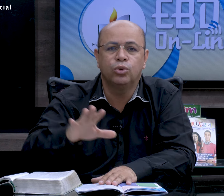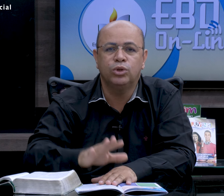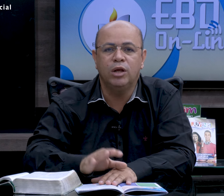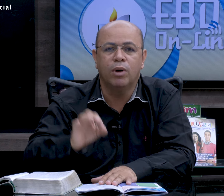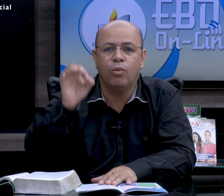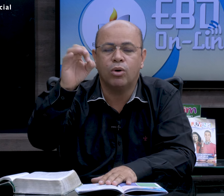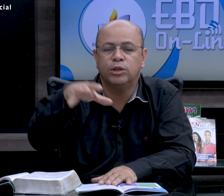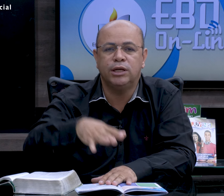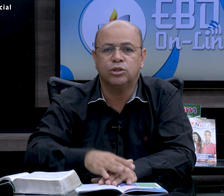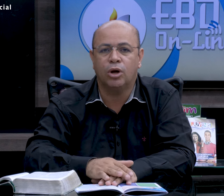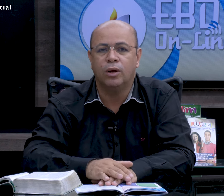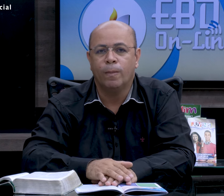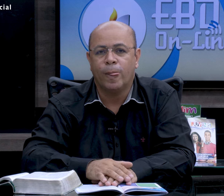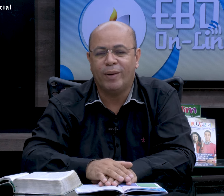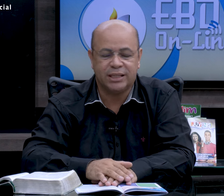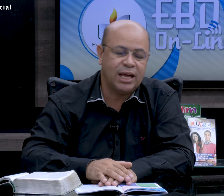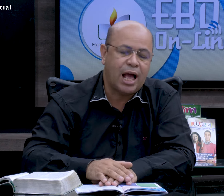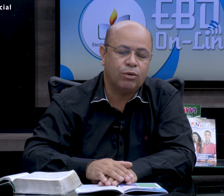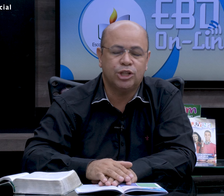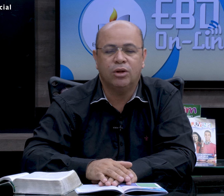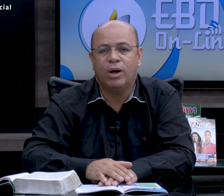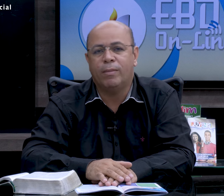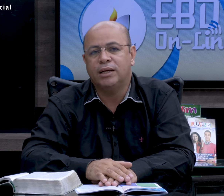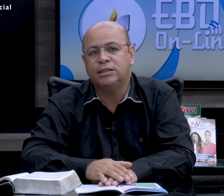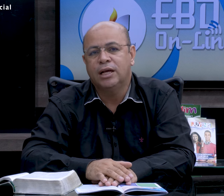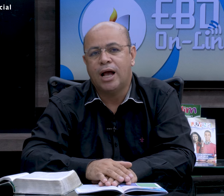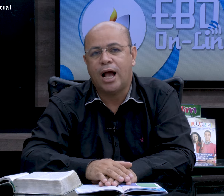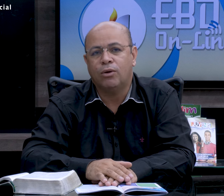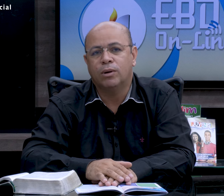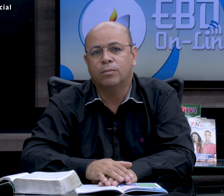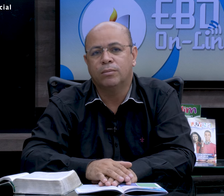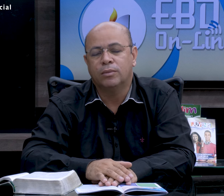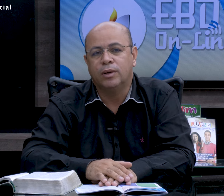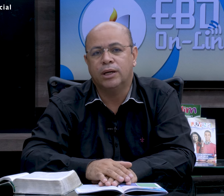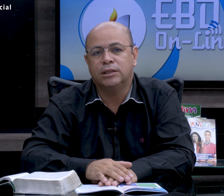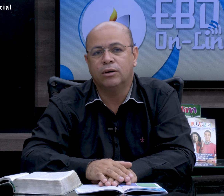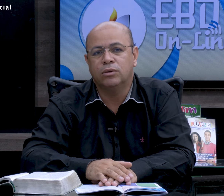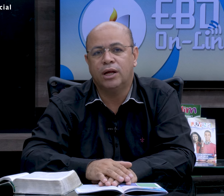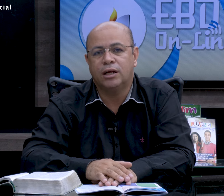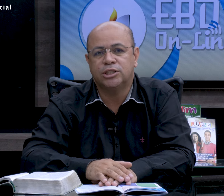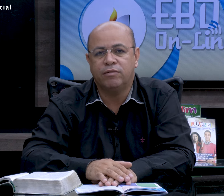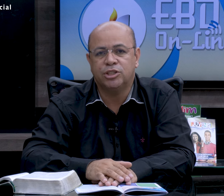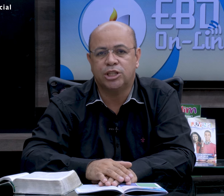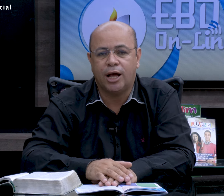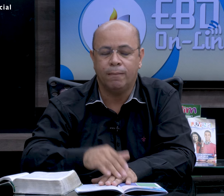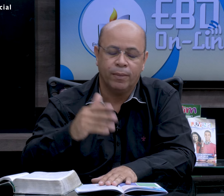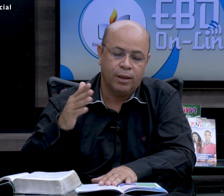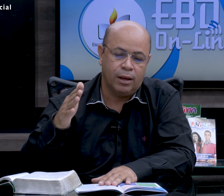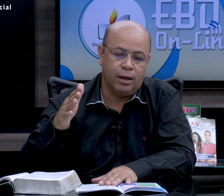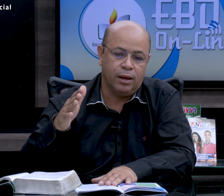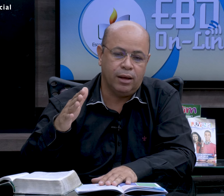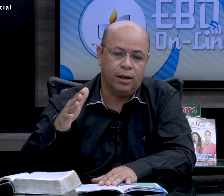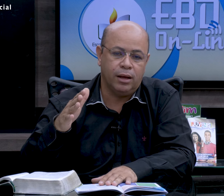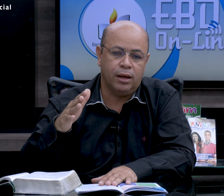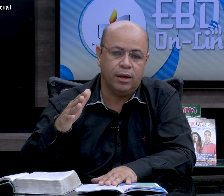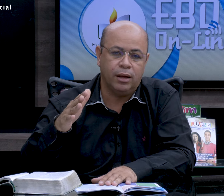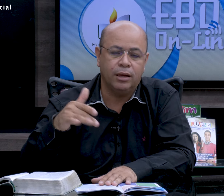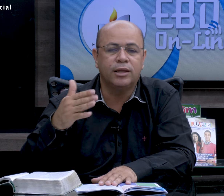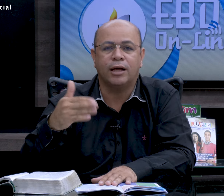do suco de limão uma gotinha só mas aquela água já não é mais água é então ela já vai estar